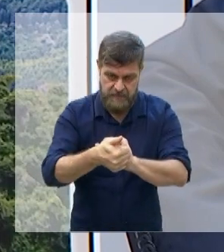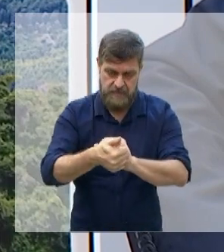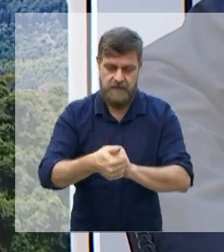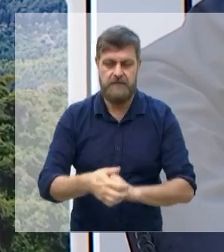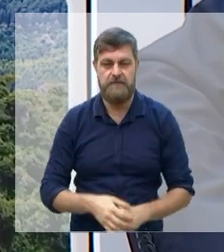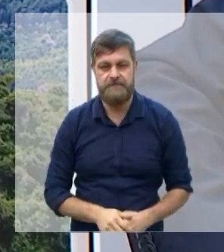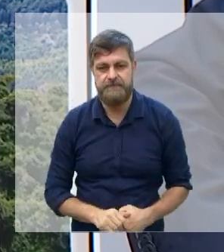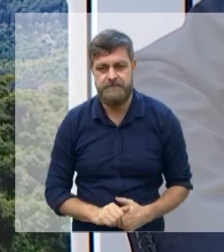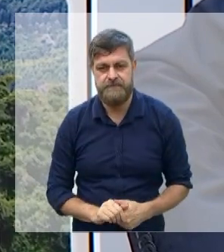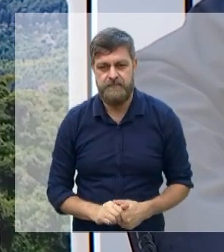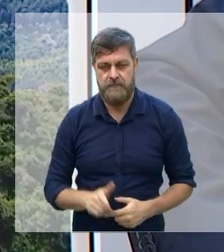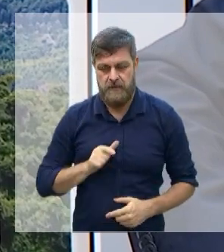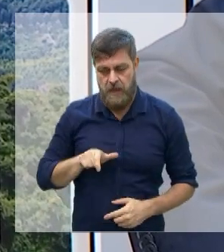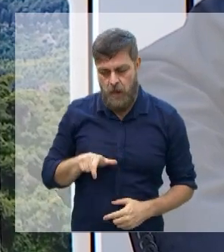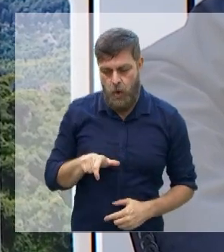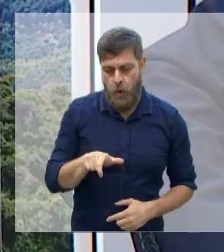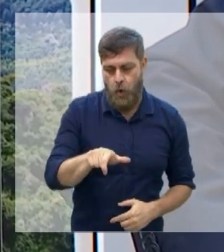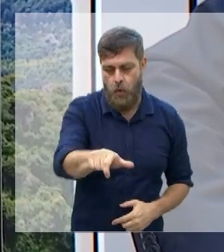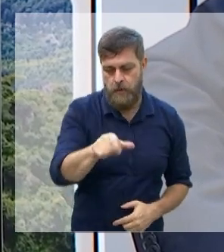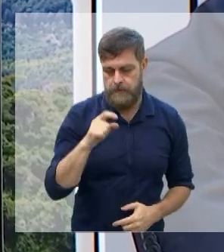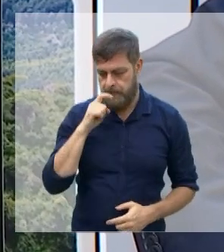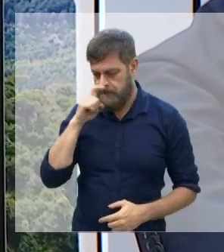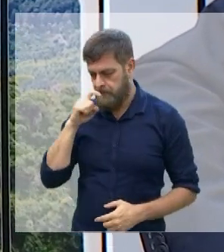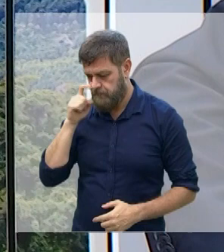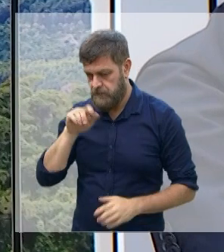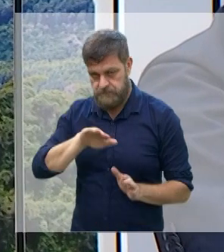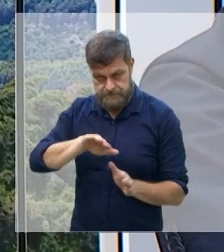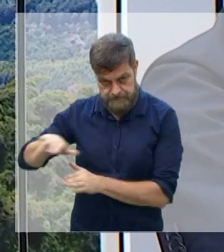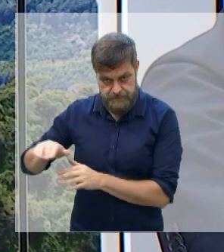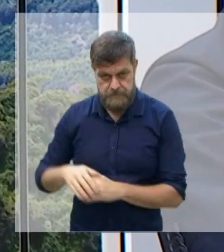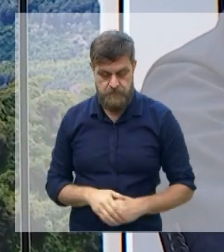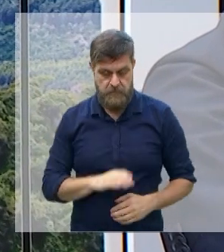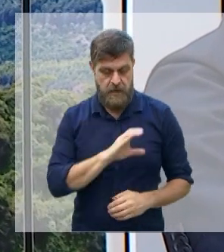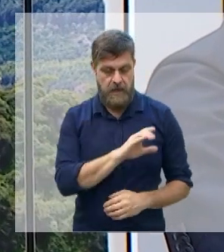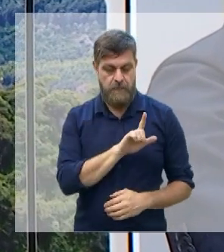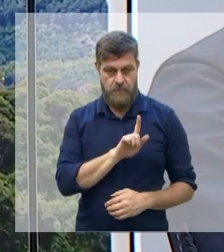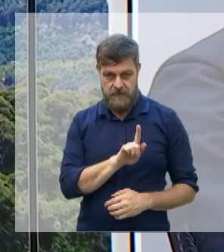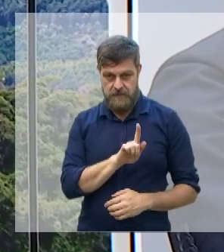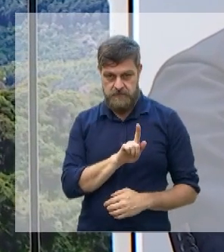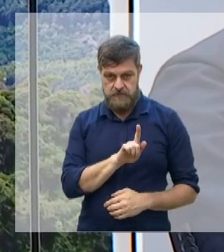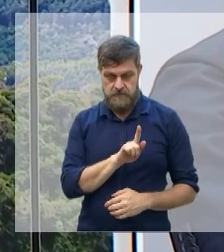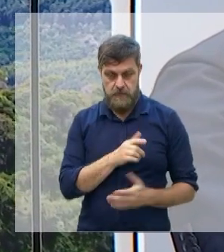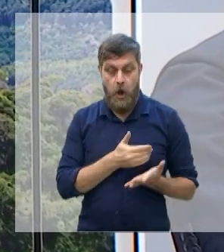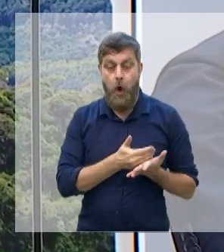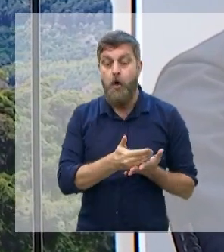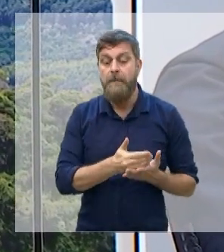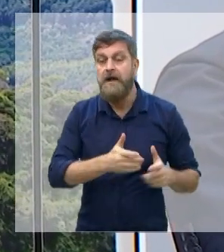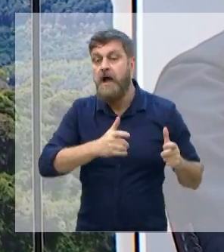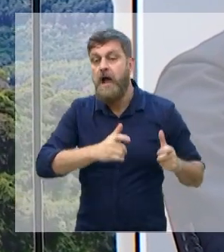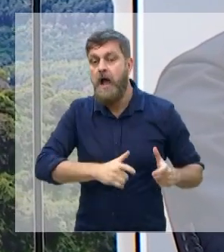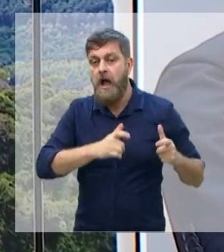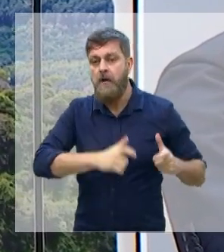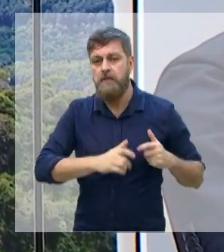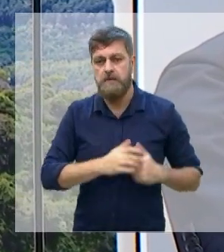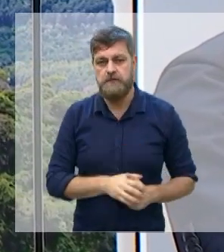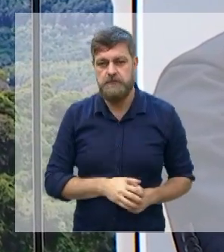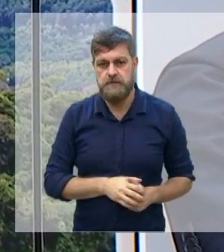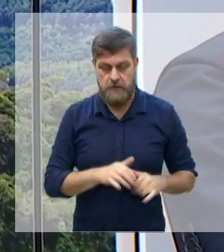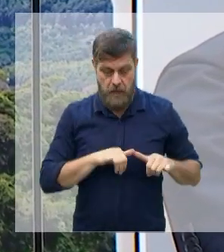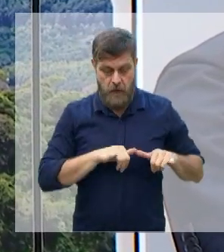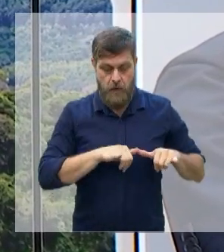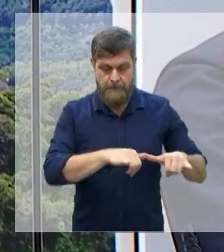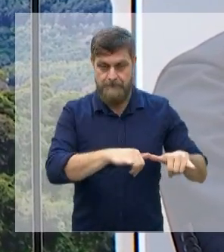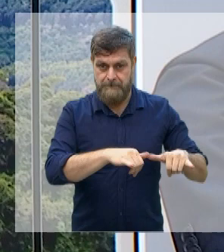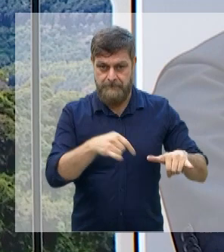ok então esse é o corredor ouro verde o campo grande agora o campo grande começa ali no mercado